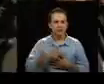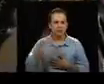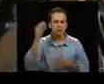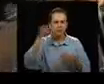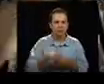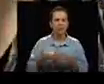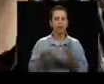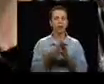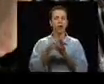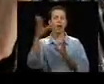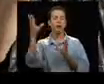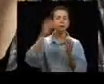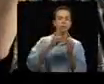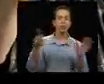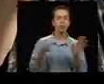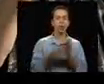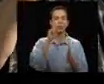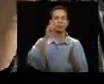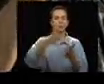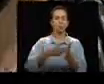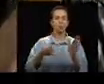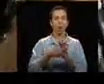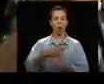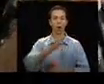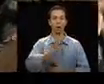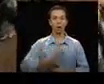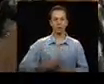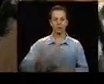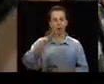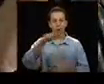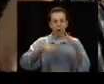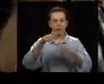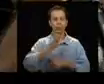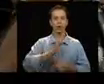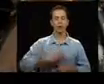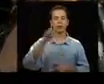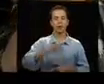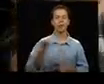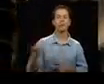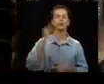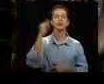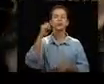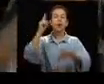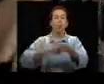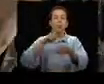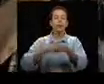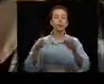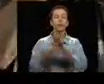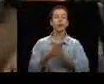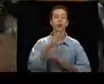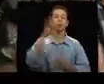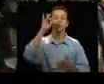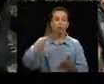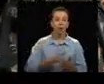já tinha e daí poder concluir com uma decisão ética, com uma ação ética, não é? São esses os momentos